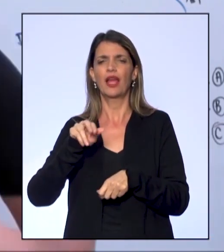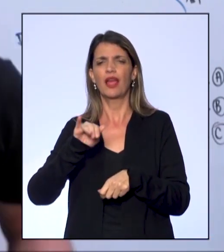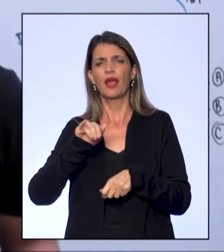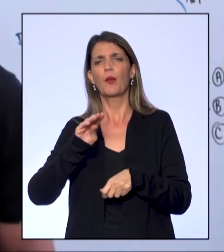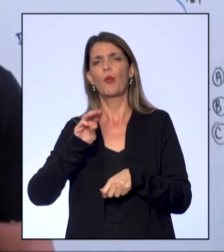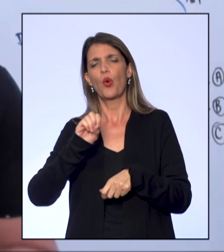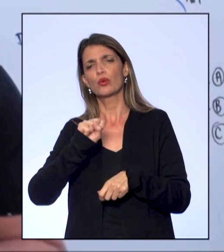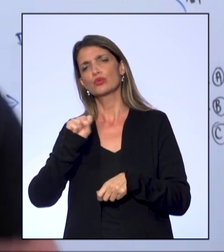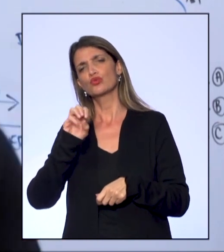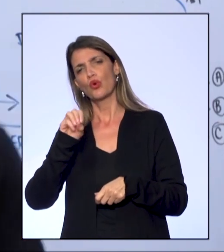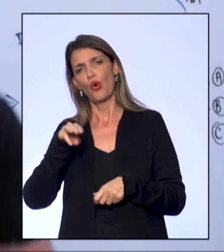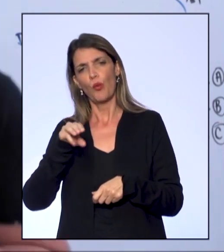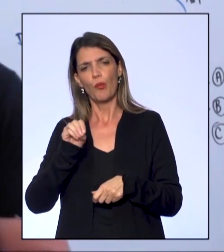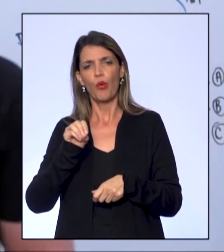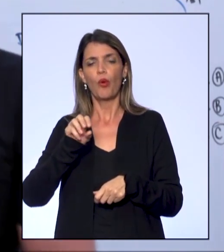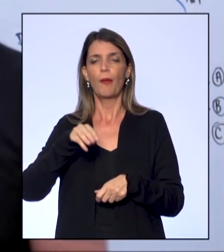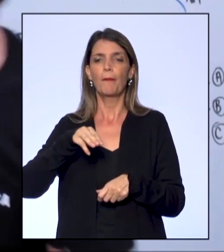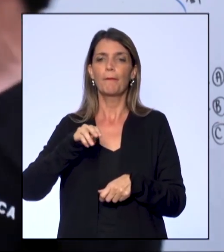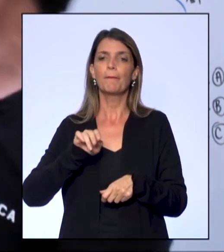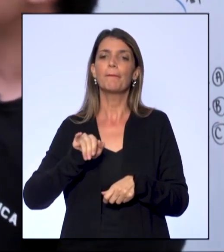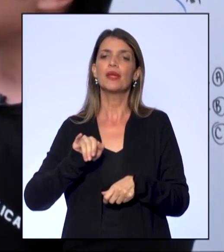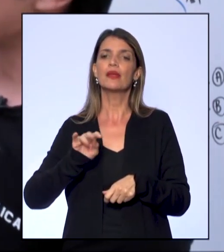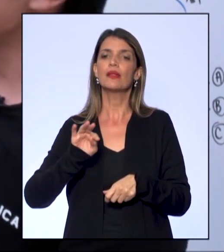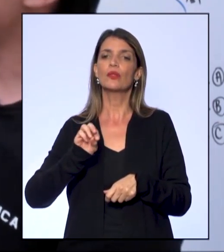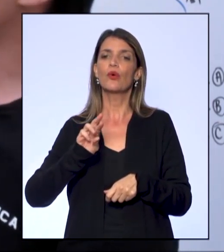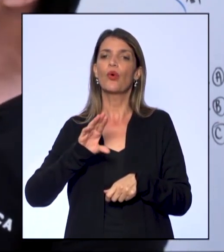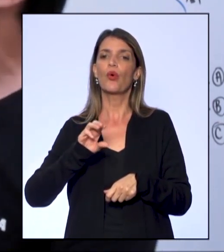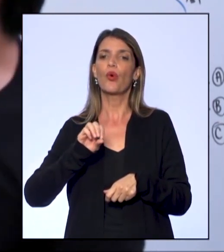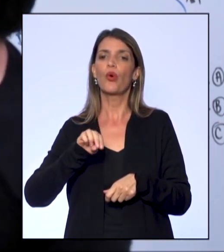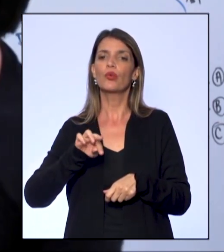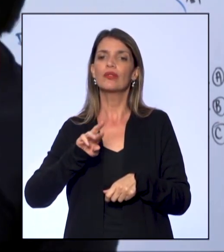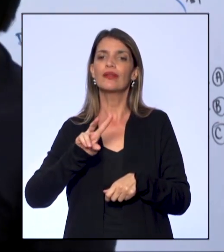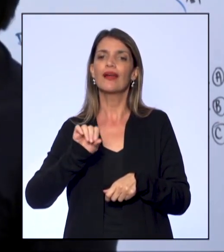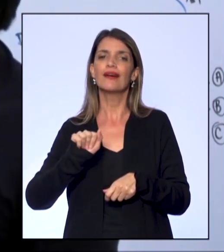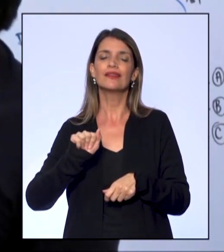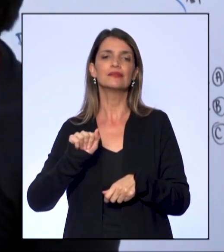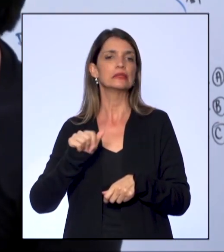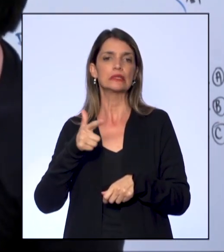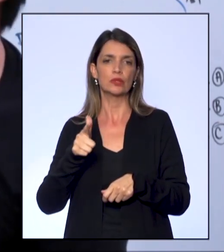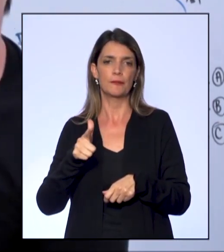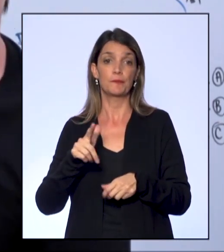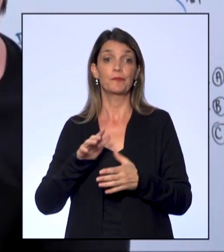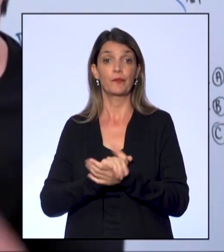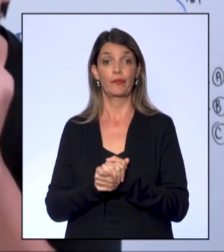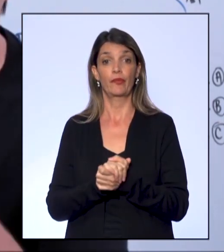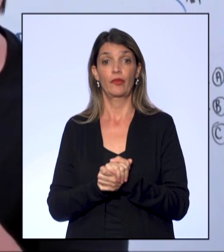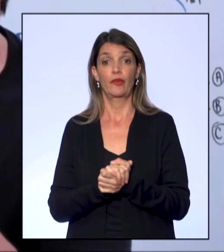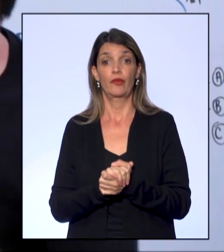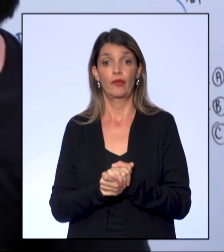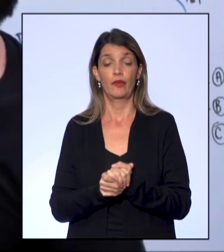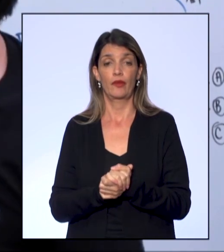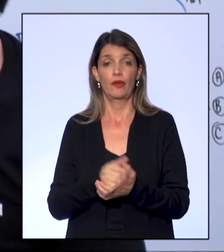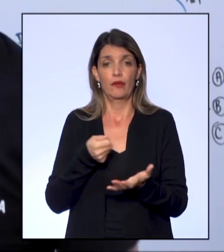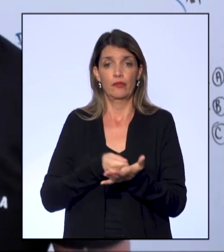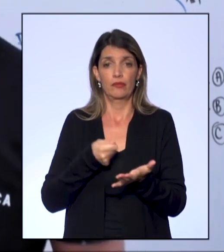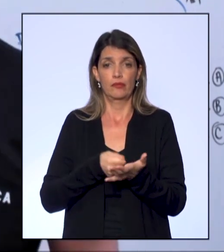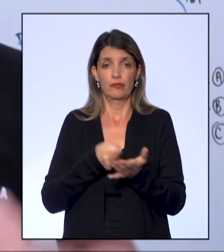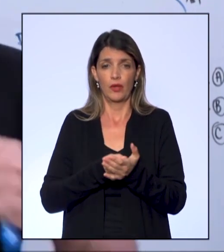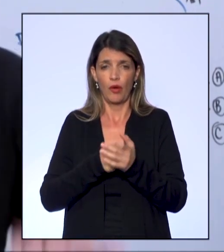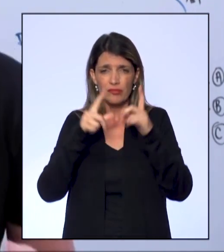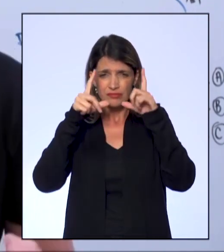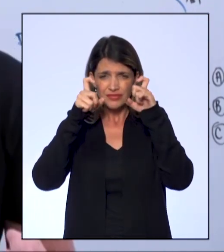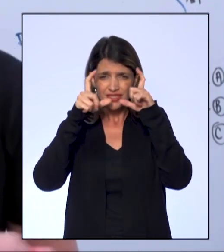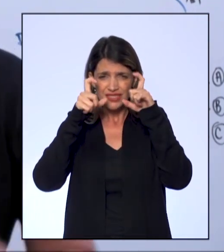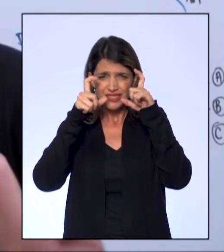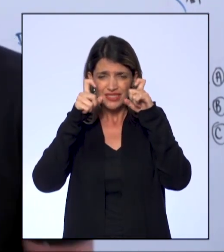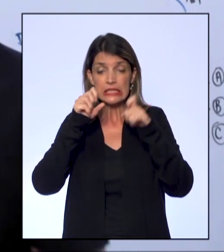ribossomo, mitocôndria, vírus não possui, tá? É um parasita intracelular obrigatório, então vai anotando, vou até sair da frente depois,